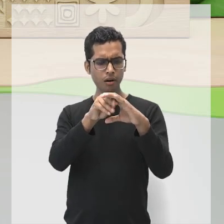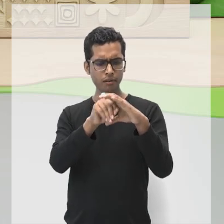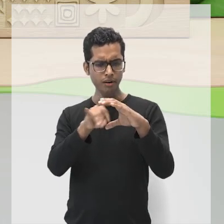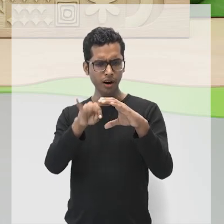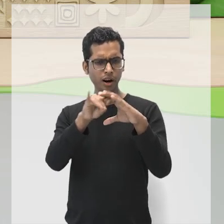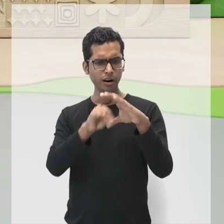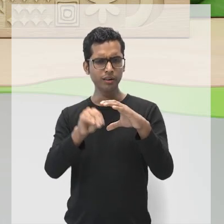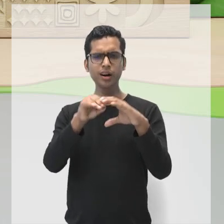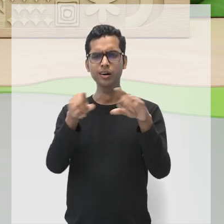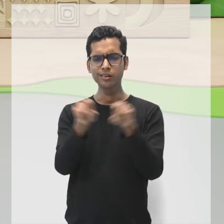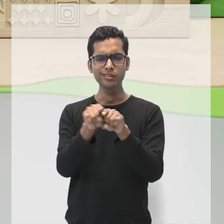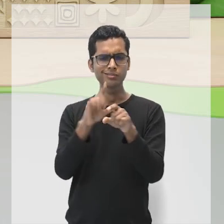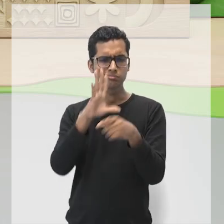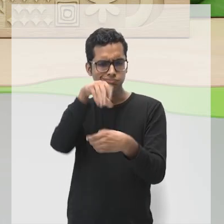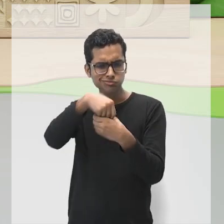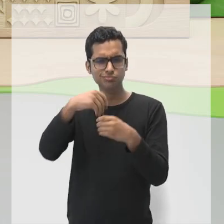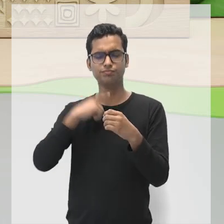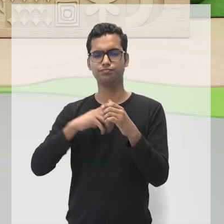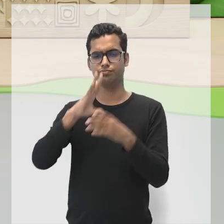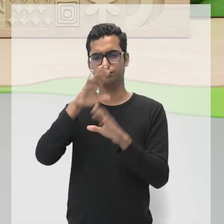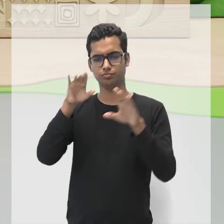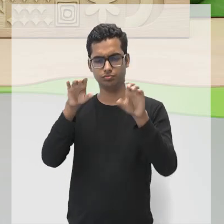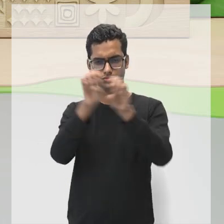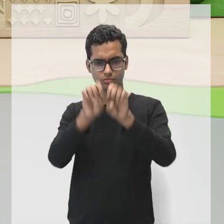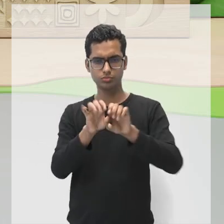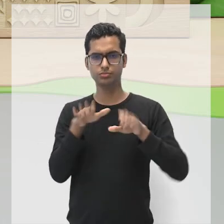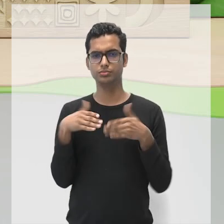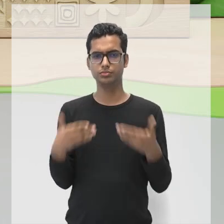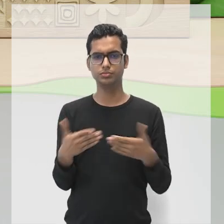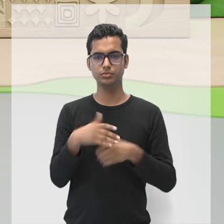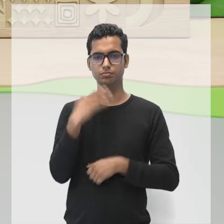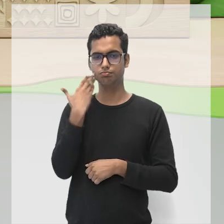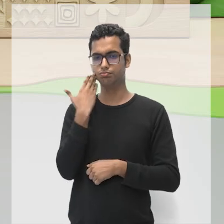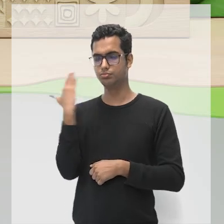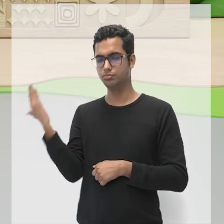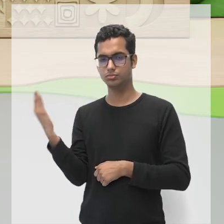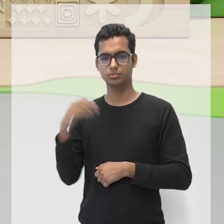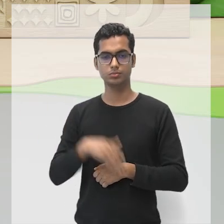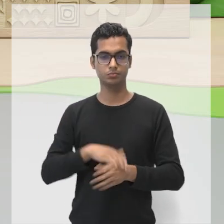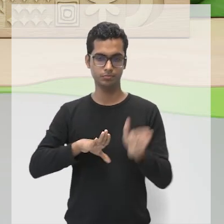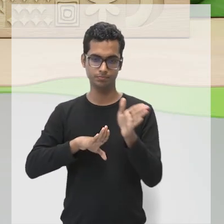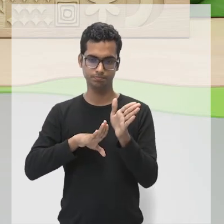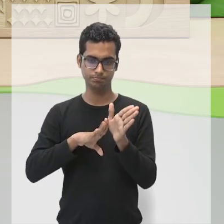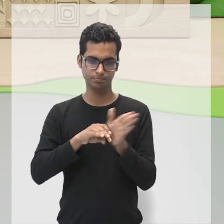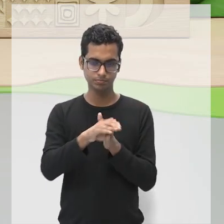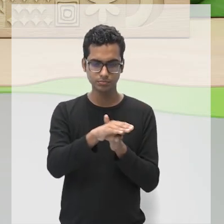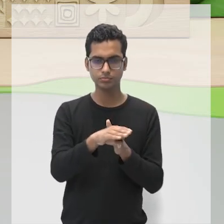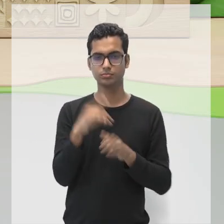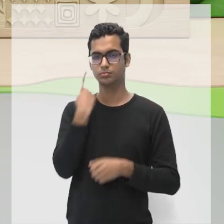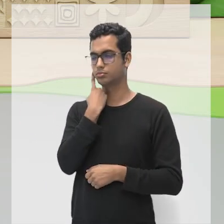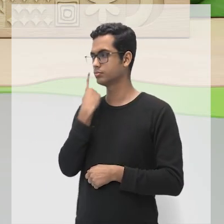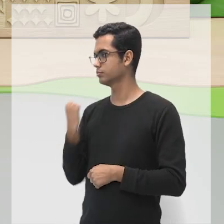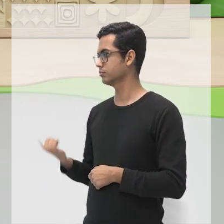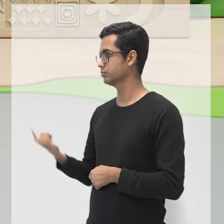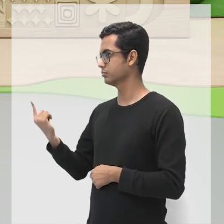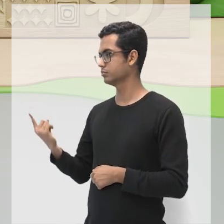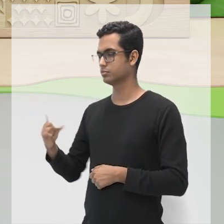estrutura. As partes da célula procarionte são, vamos observar aqui na imagem. Nas